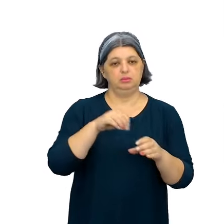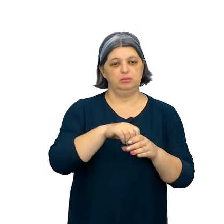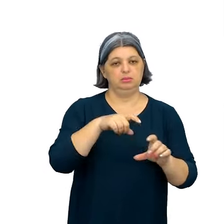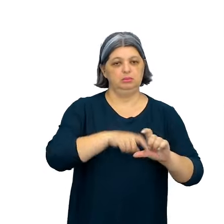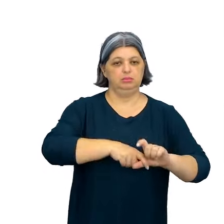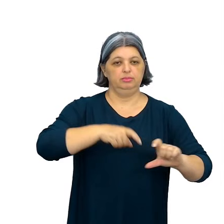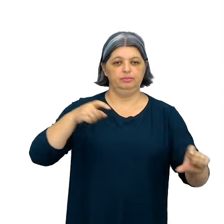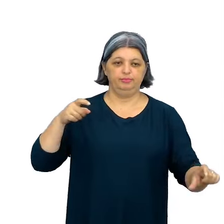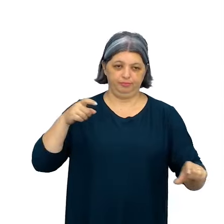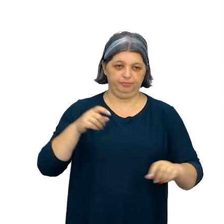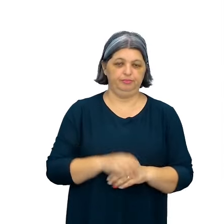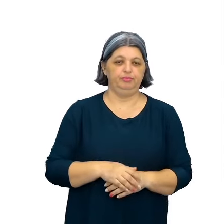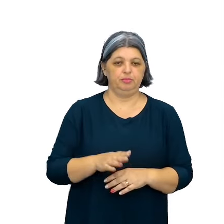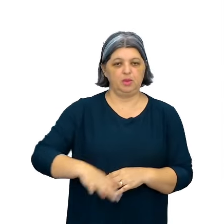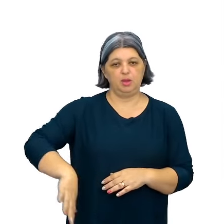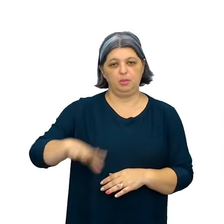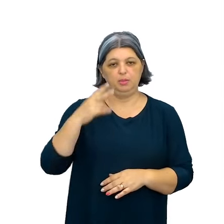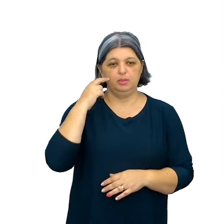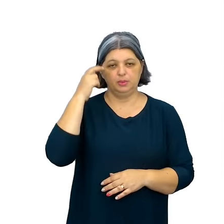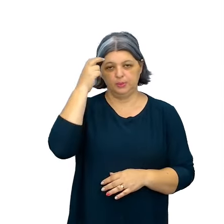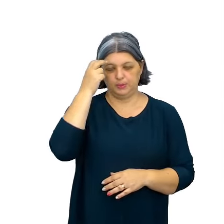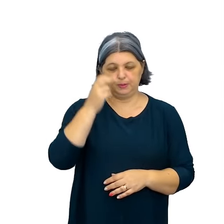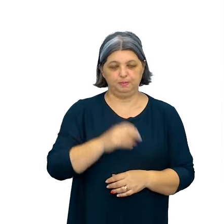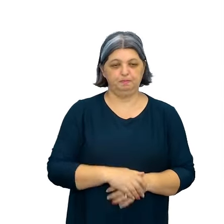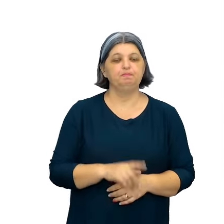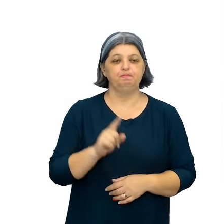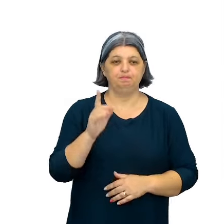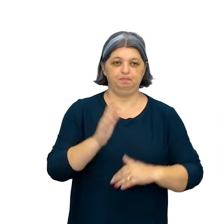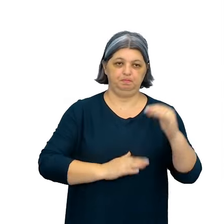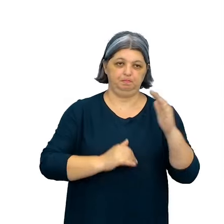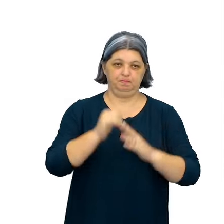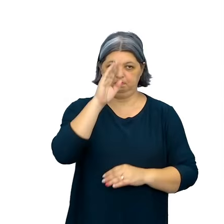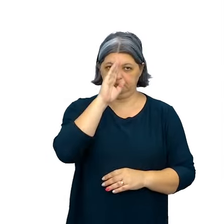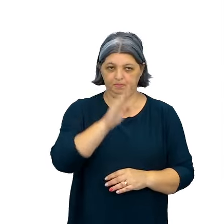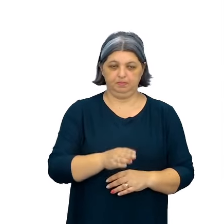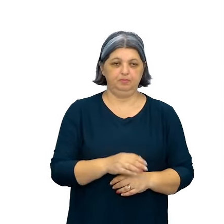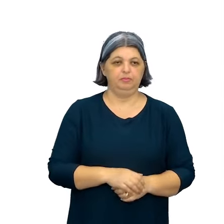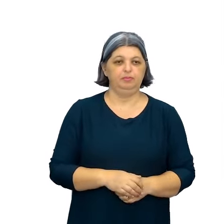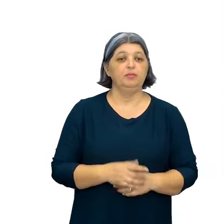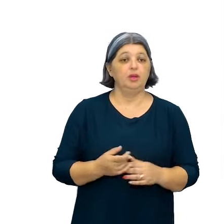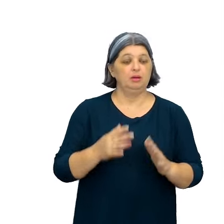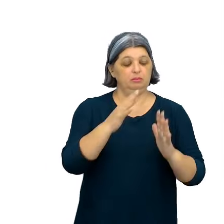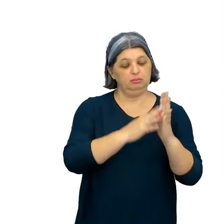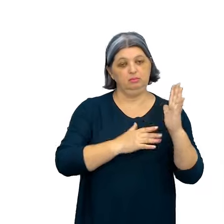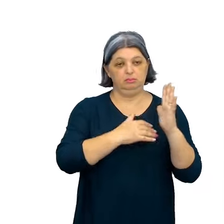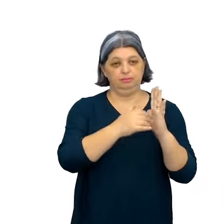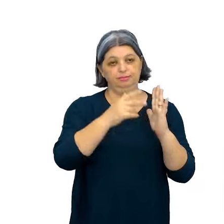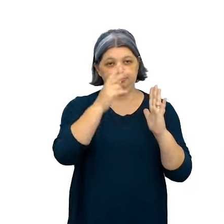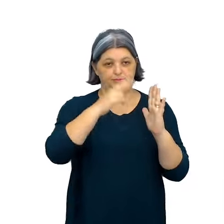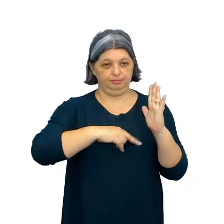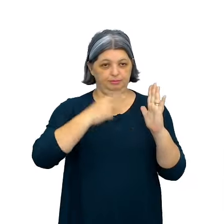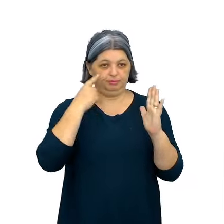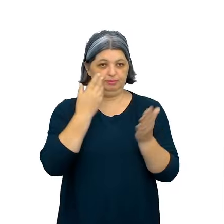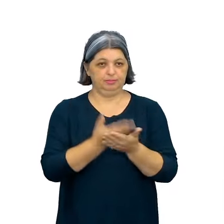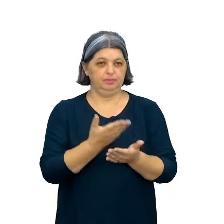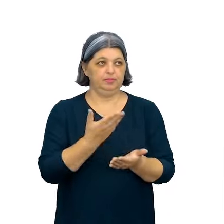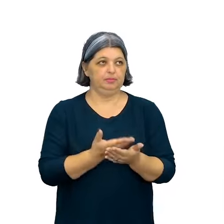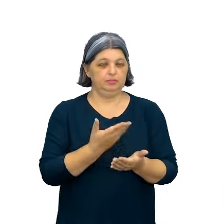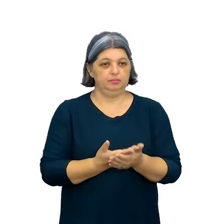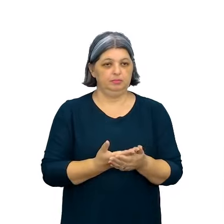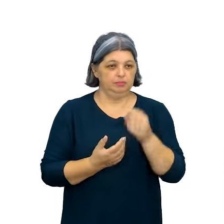com autonomia e criticidade no meio cultural. Essa é a nossa habilidade essencial. Esse é o nosso quadro de aulas, não é? São